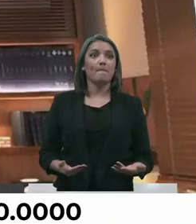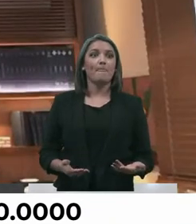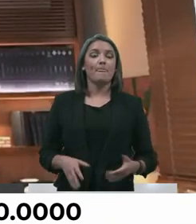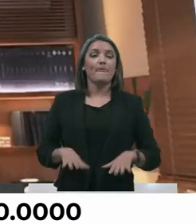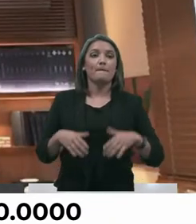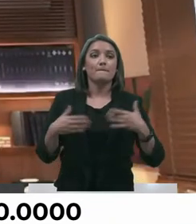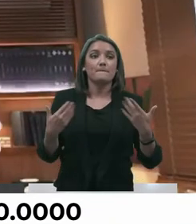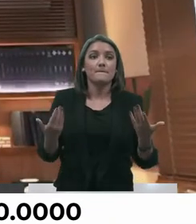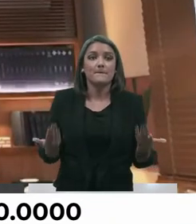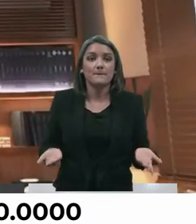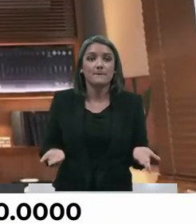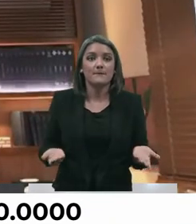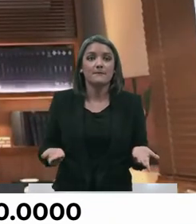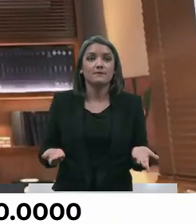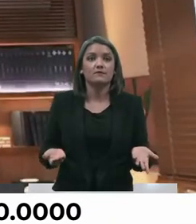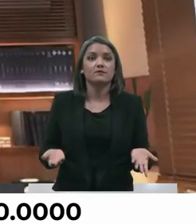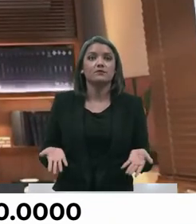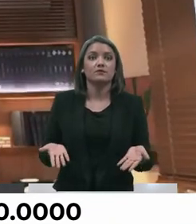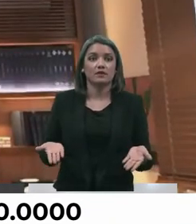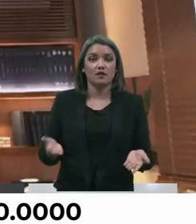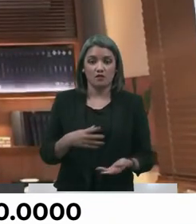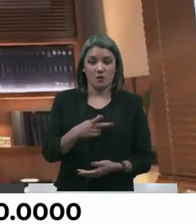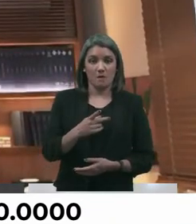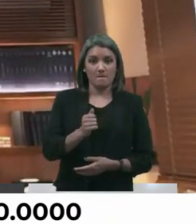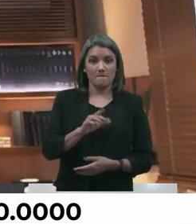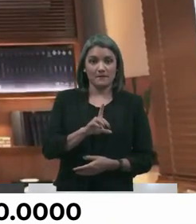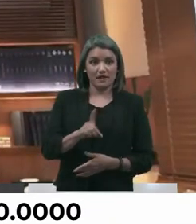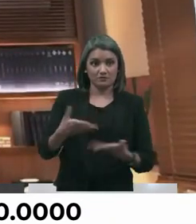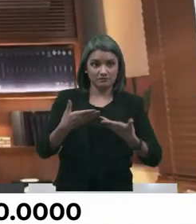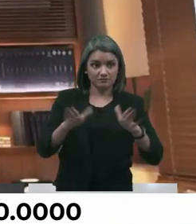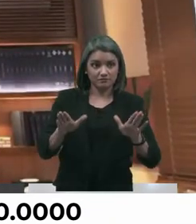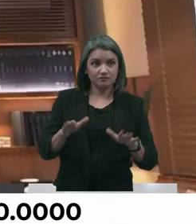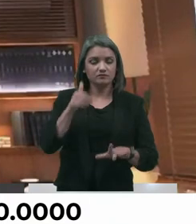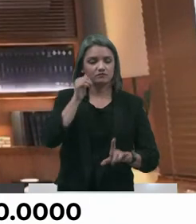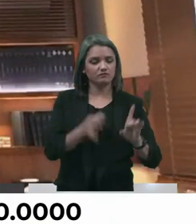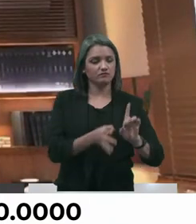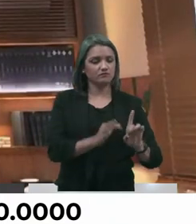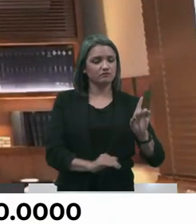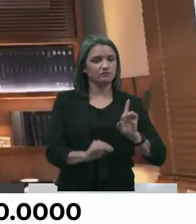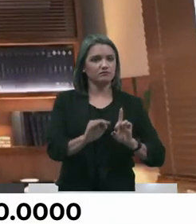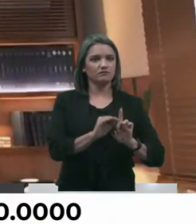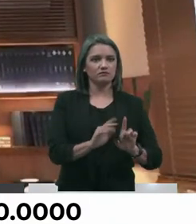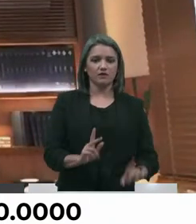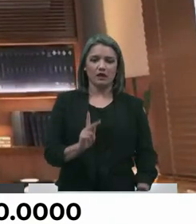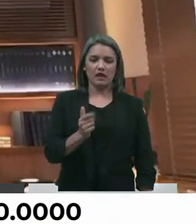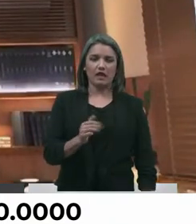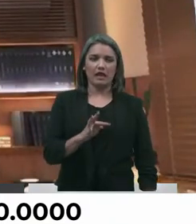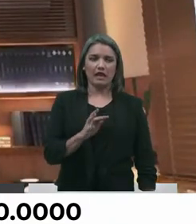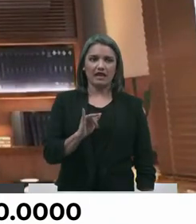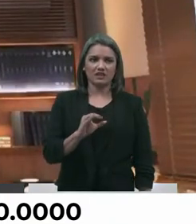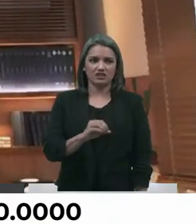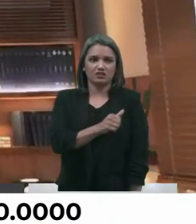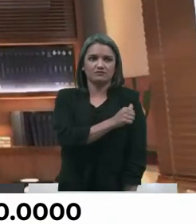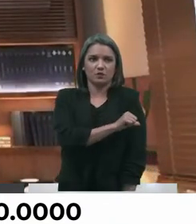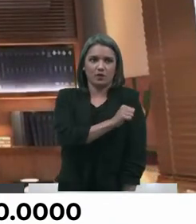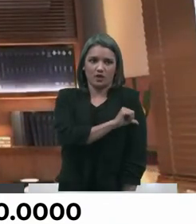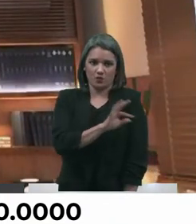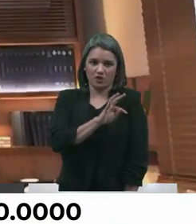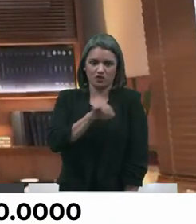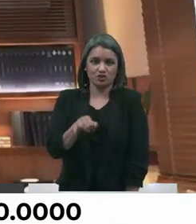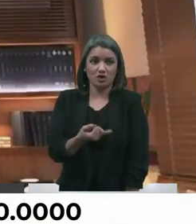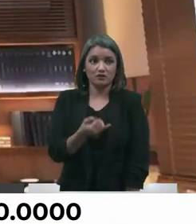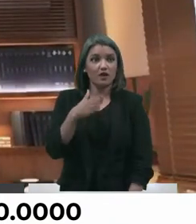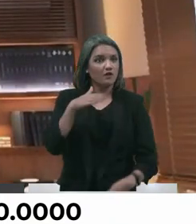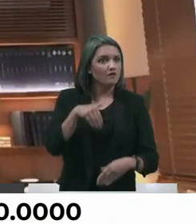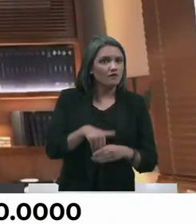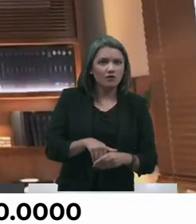instauração ou não do procedimento disciplinar, a desembargadora Kátia Moreira, do Rio de Janeiro, do Tribunal de Justiça, ela votou pela